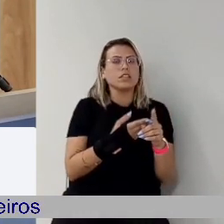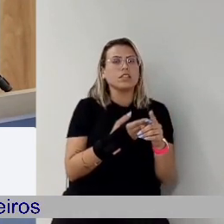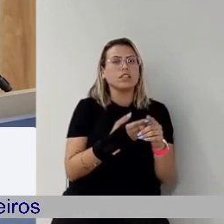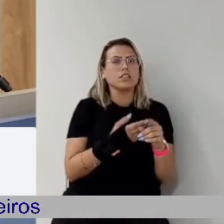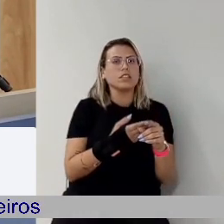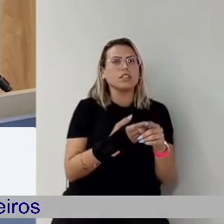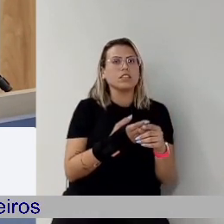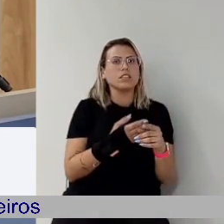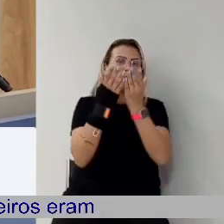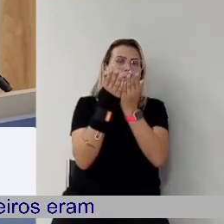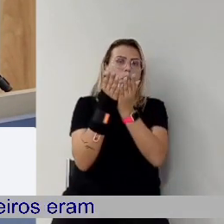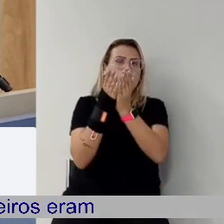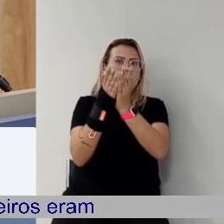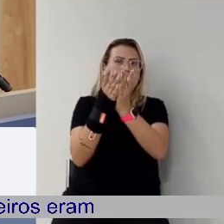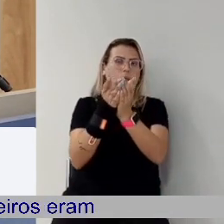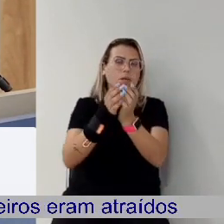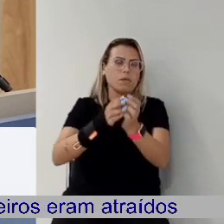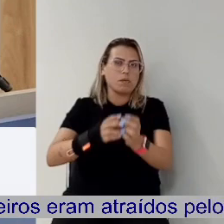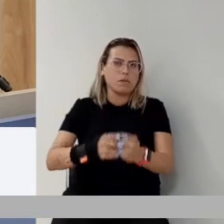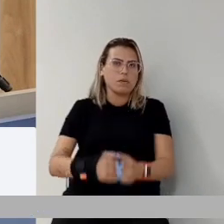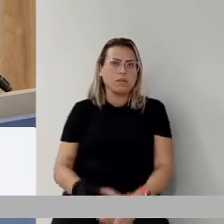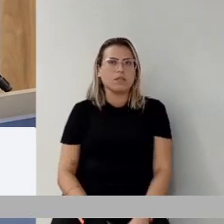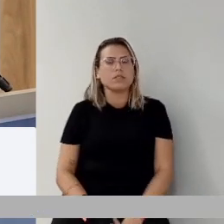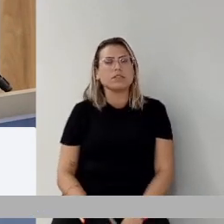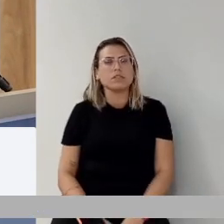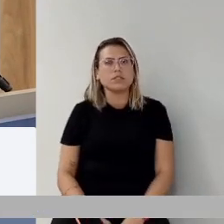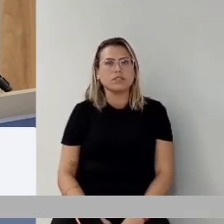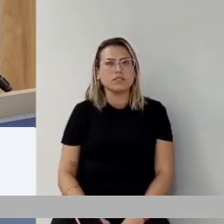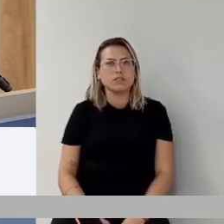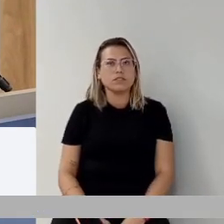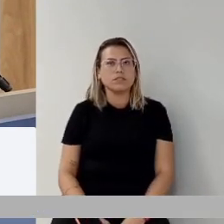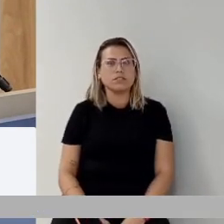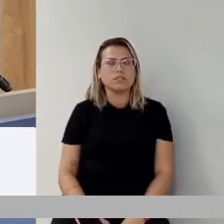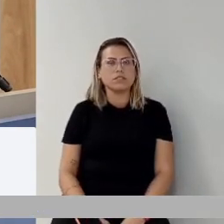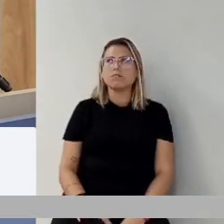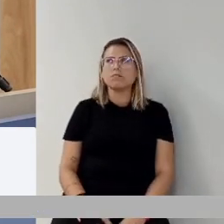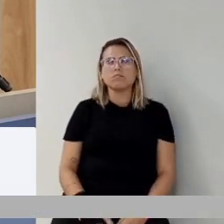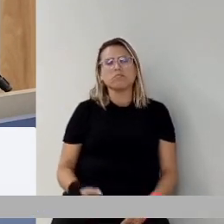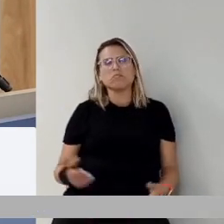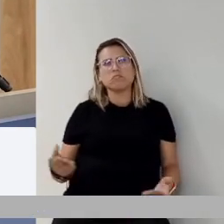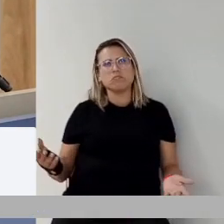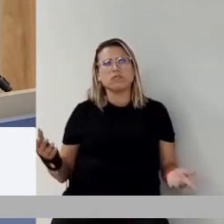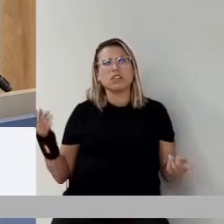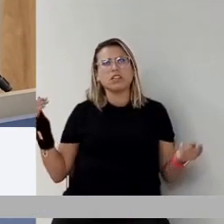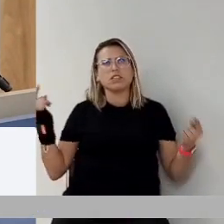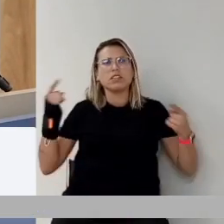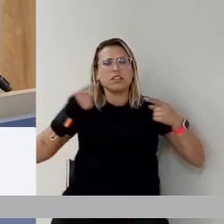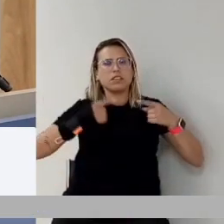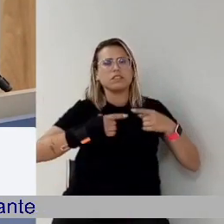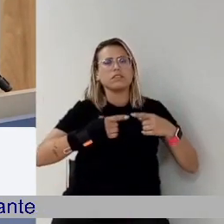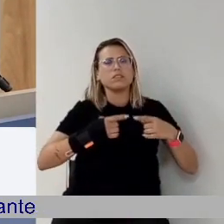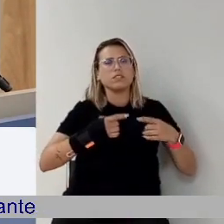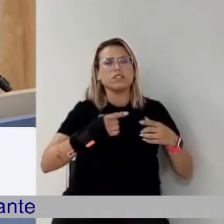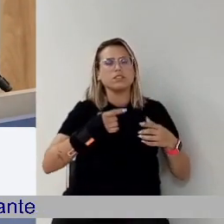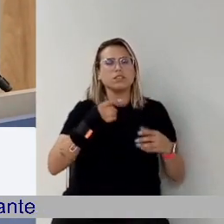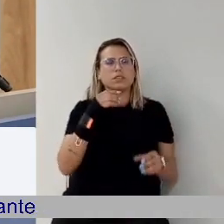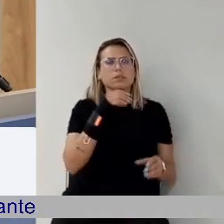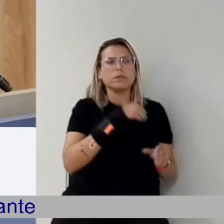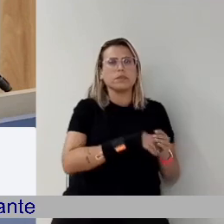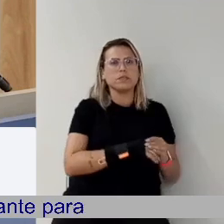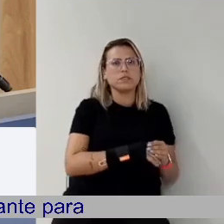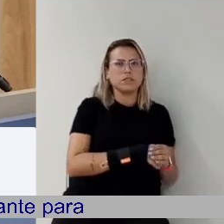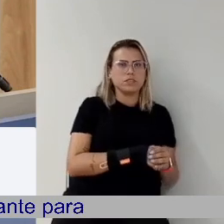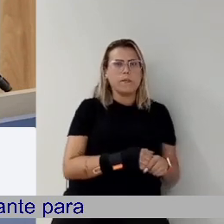era naufragados Ou seja naufragam que que isso tem a ver na política